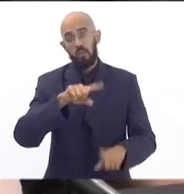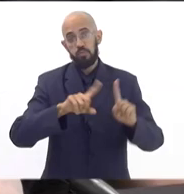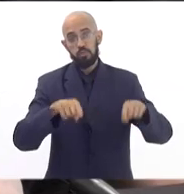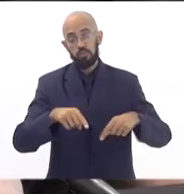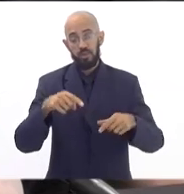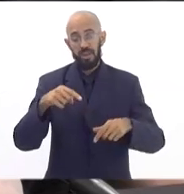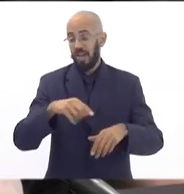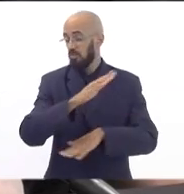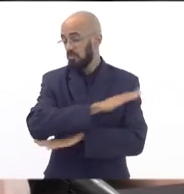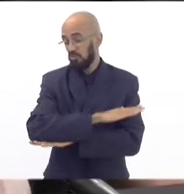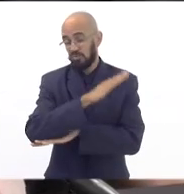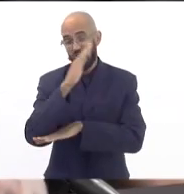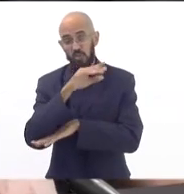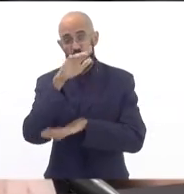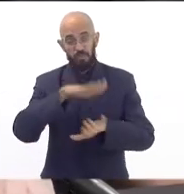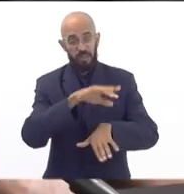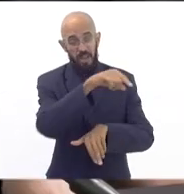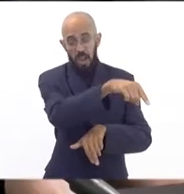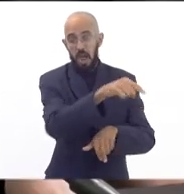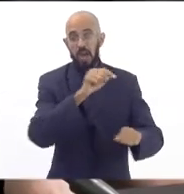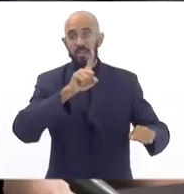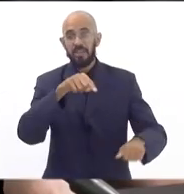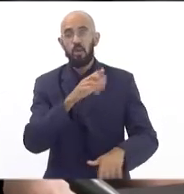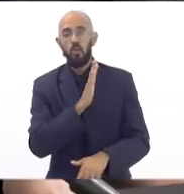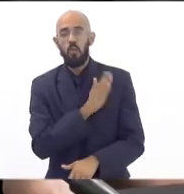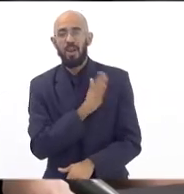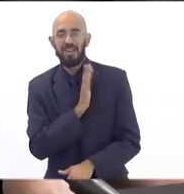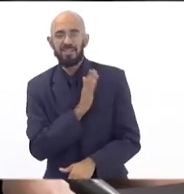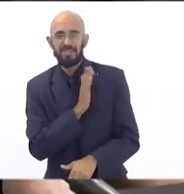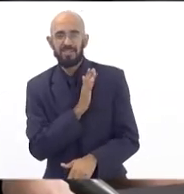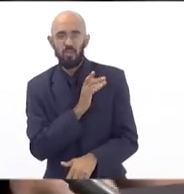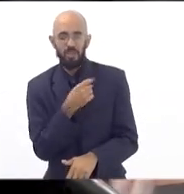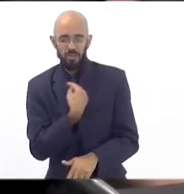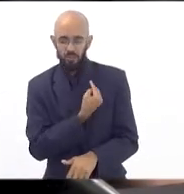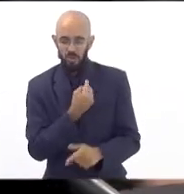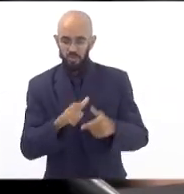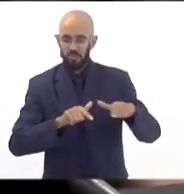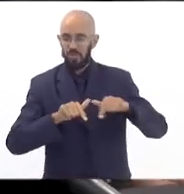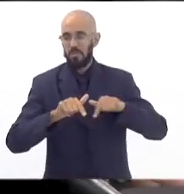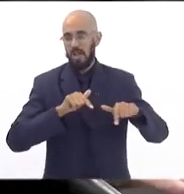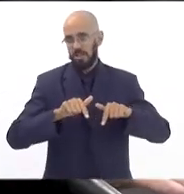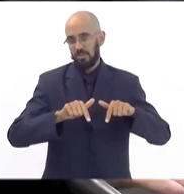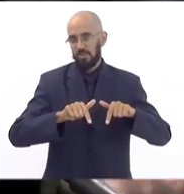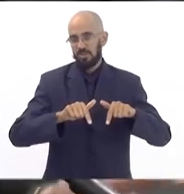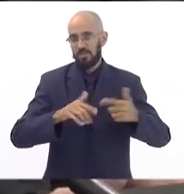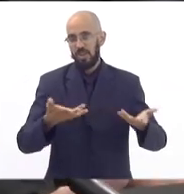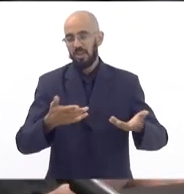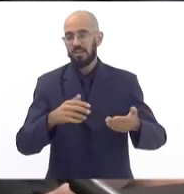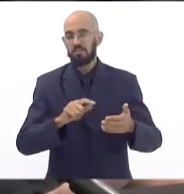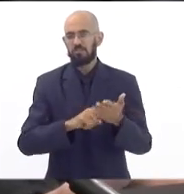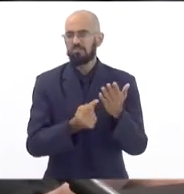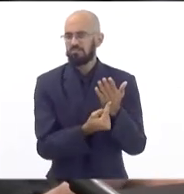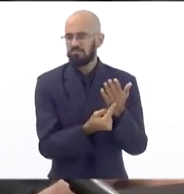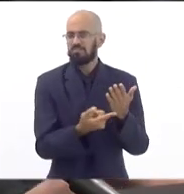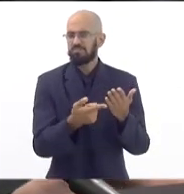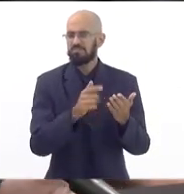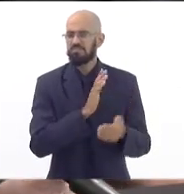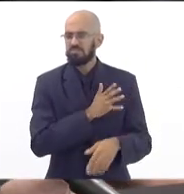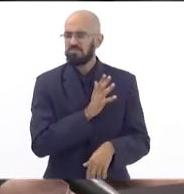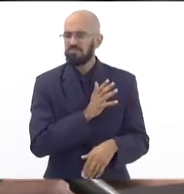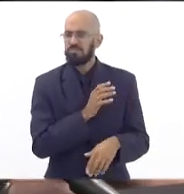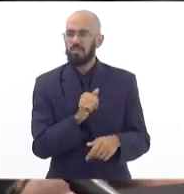Integrado de comando e controle que é o coração da operacionalidade nossa tampão do ar com um de litro